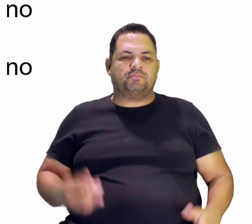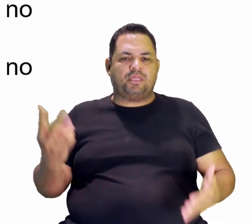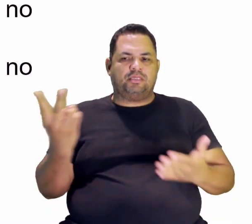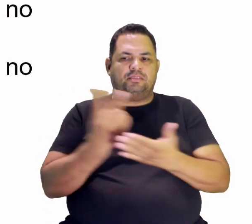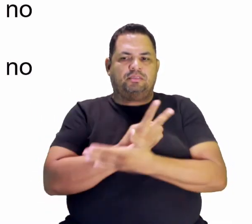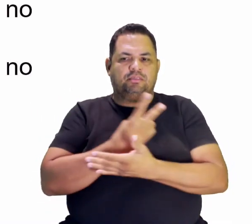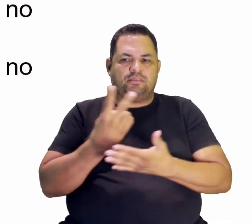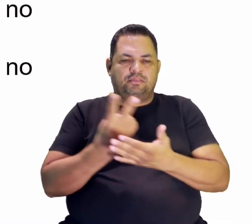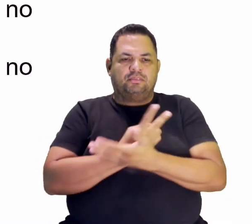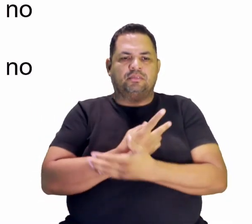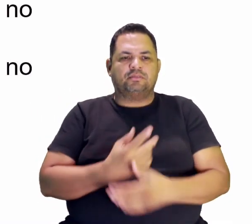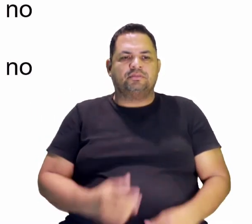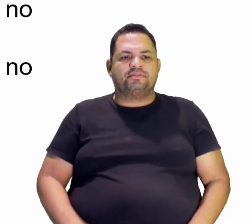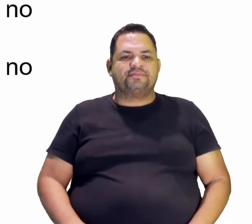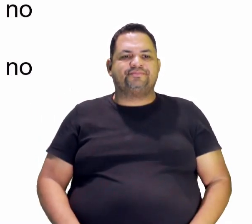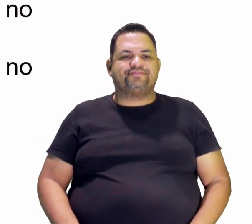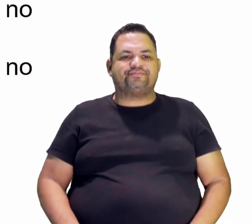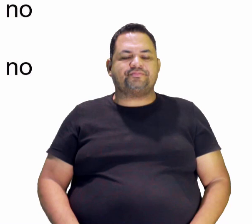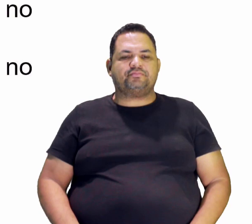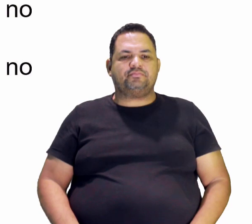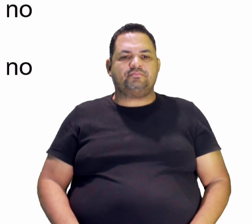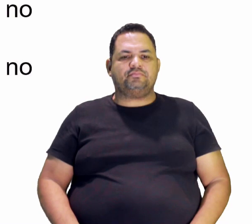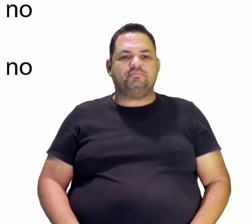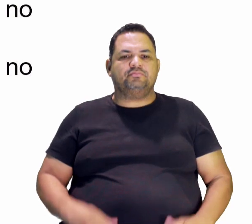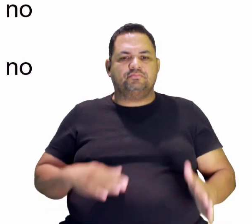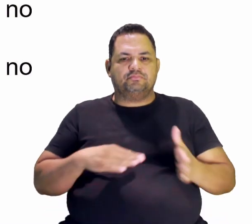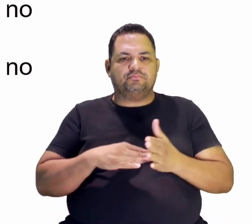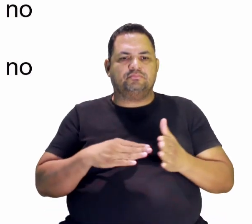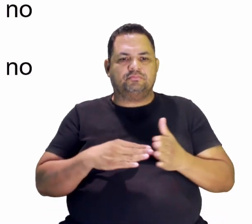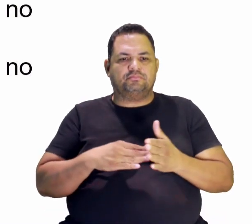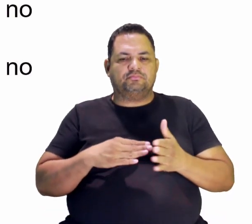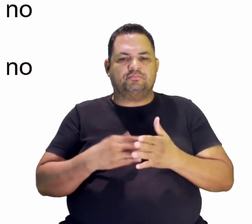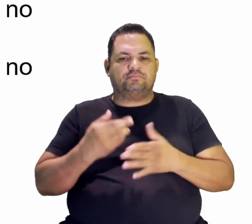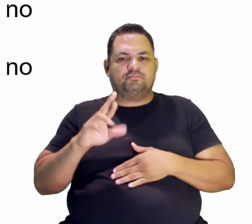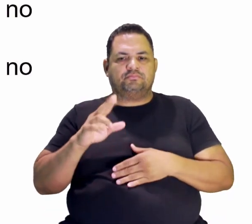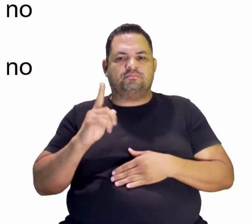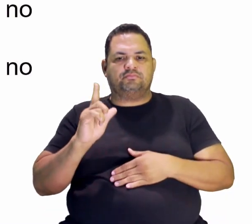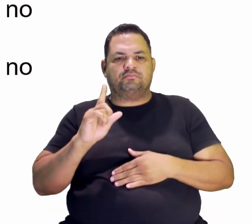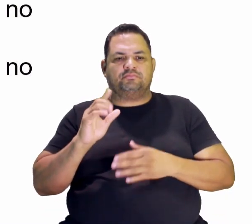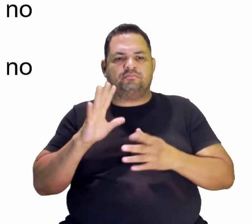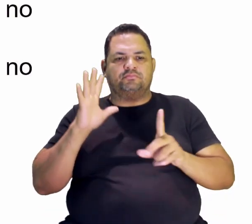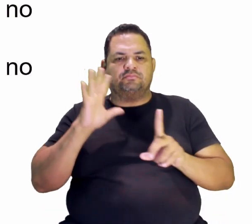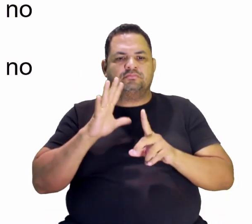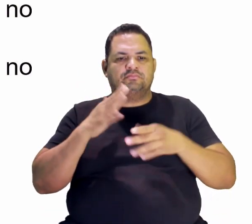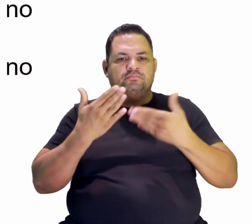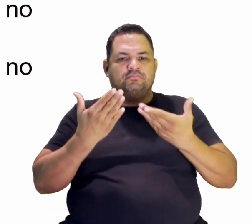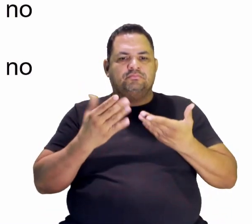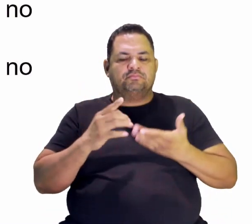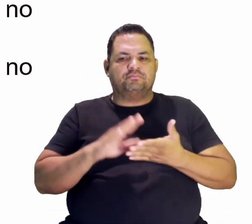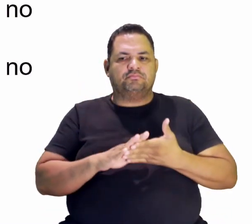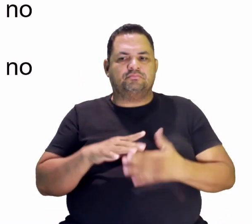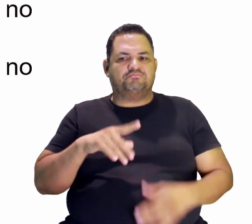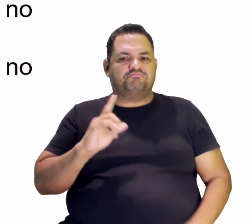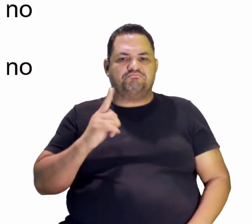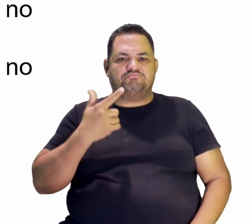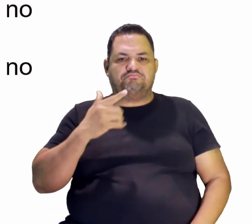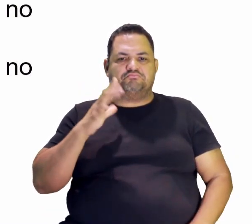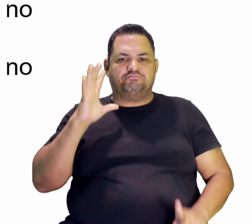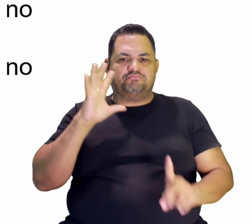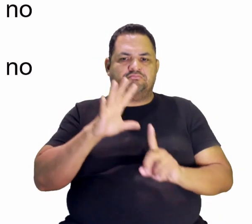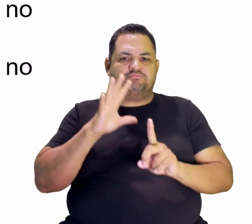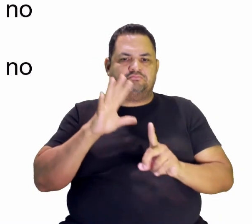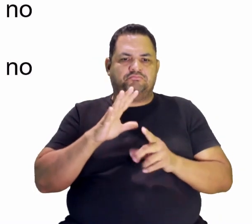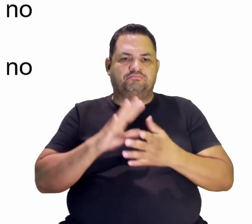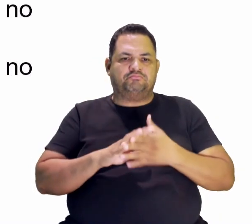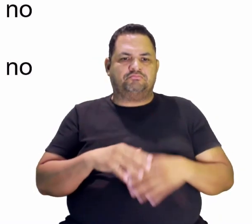correta. A resistência do ar não influenciou. Como Galileu viu que chegaram ao mesmo tempo, ele viu que não teve influência